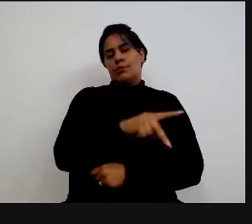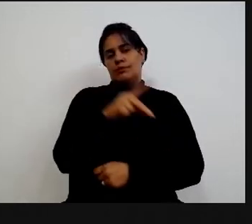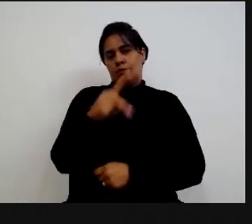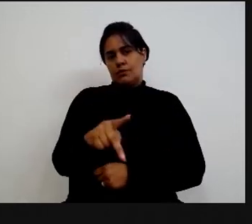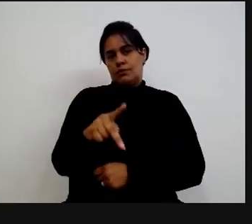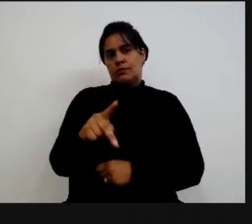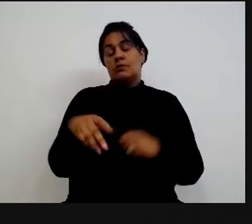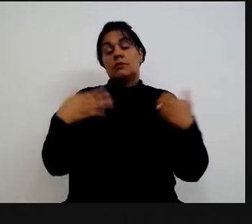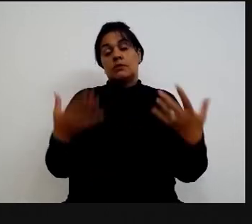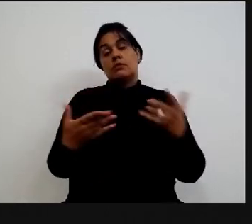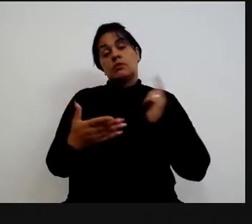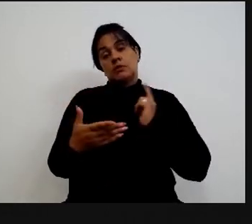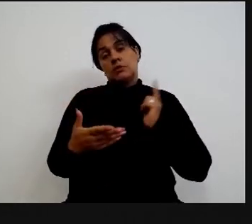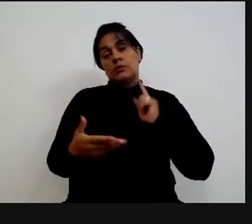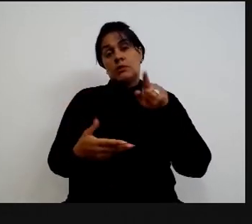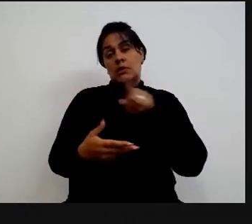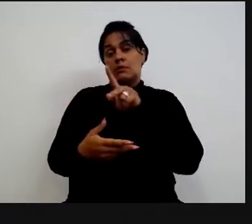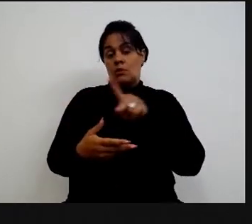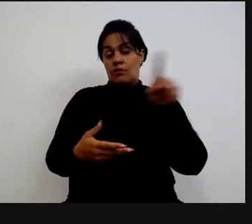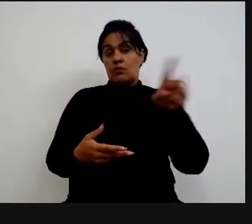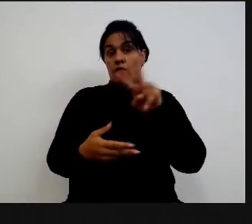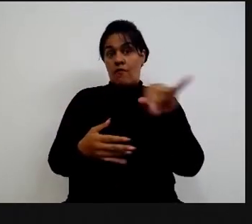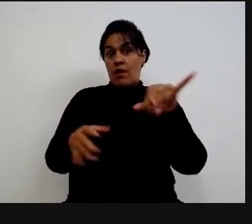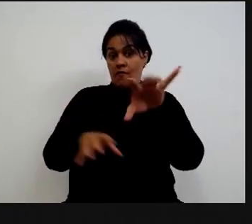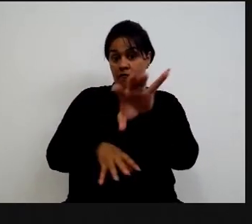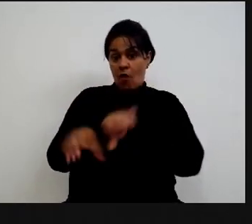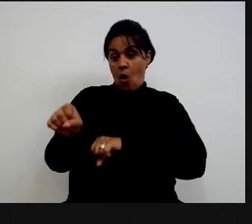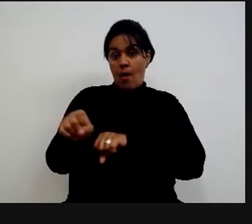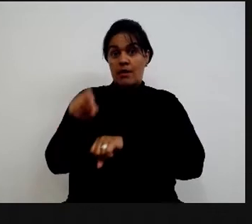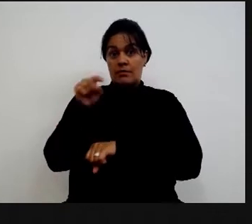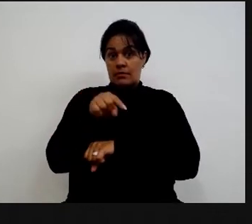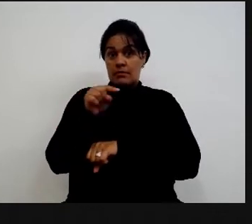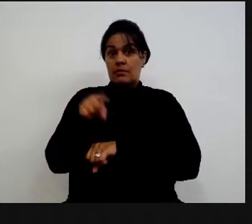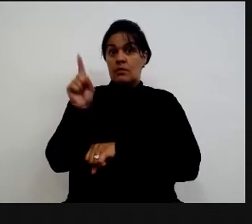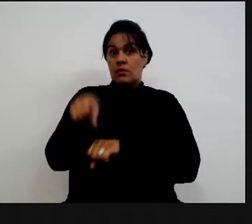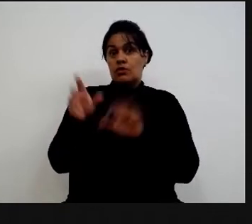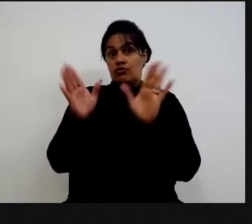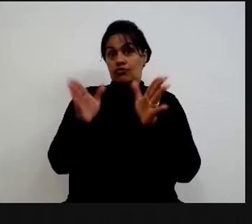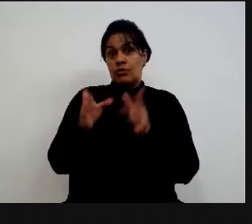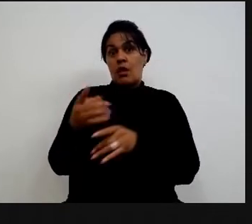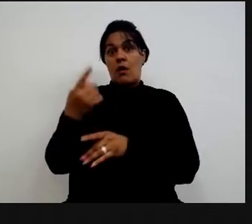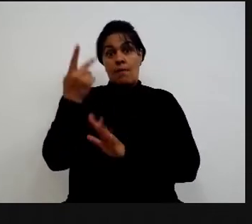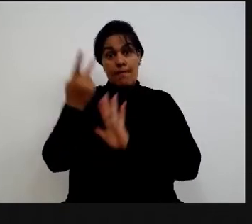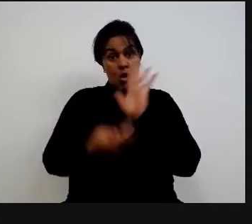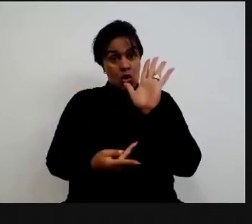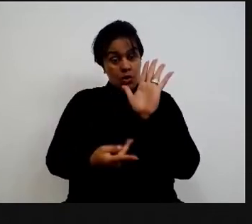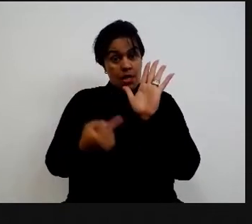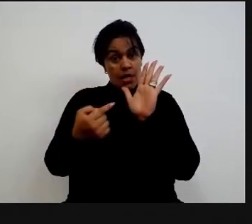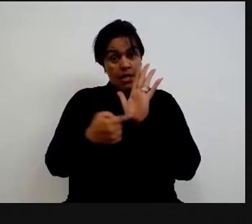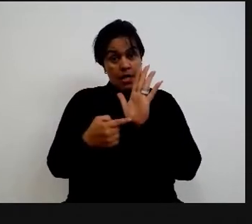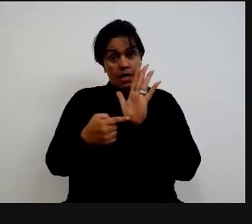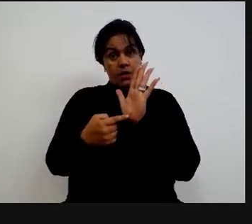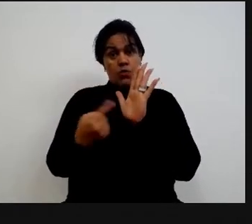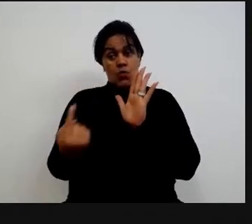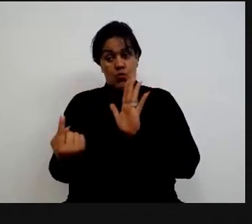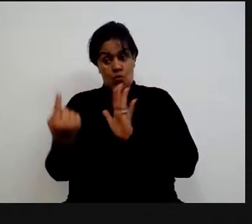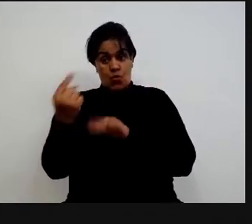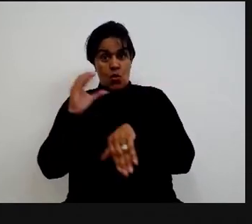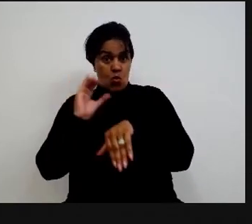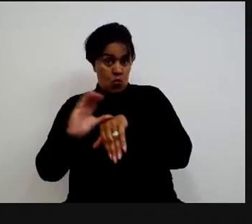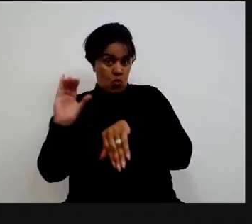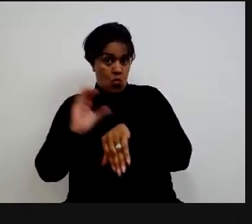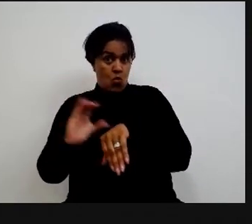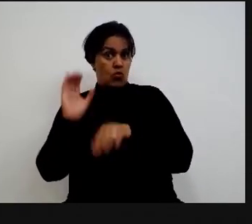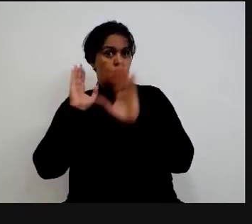esse professor que vai entrar numa formação, ele já vai pegar um projeto, um planejamento de um curso,